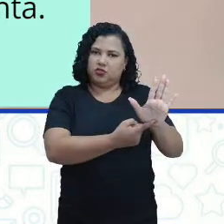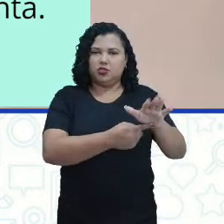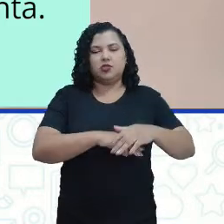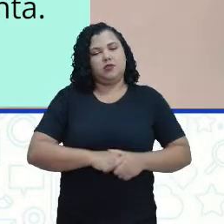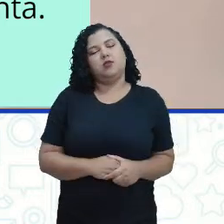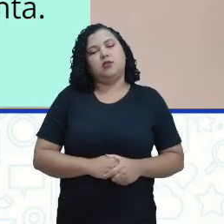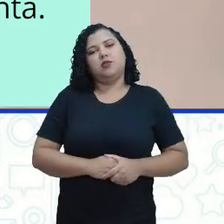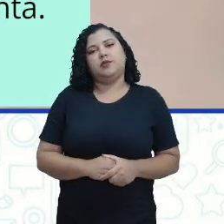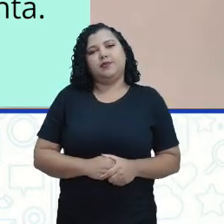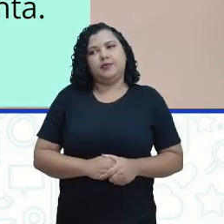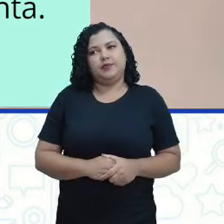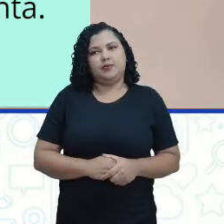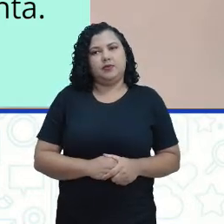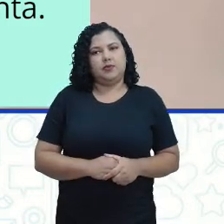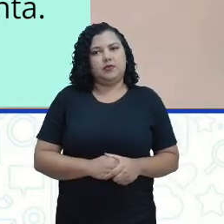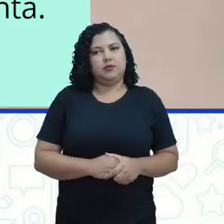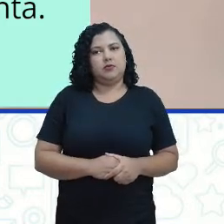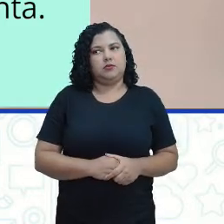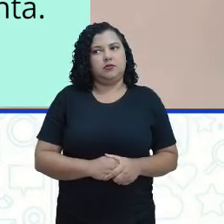que vão,